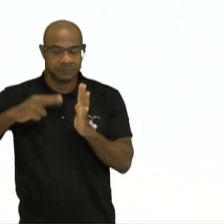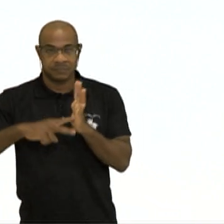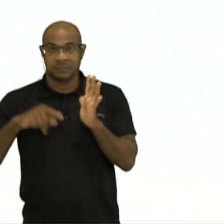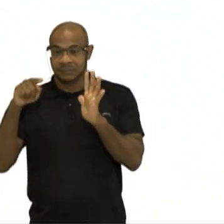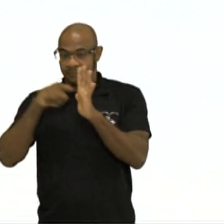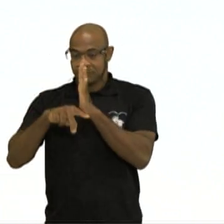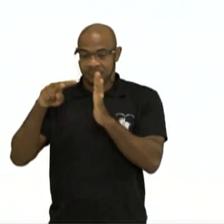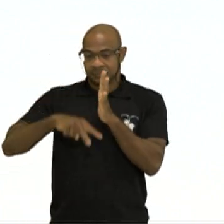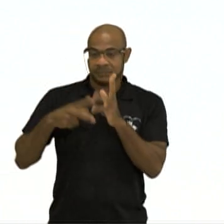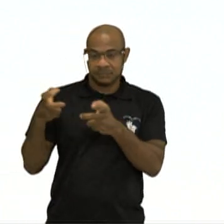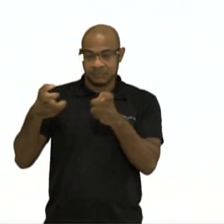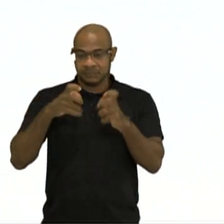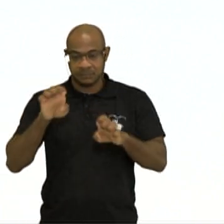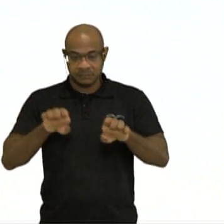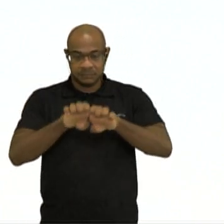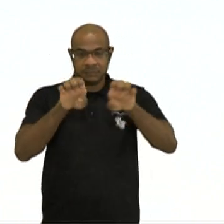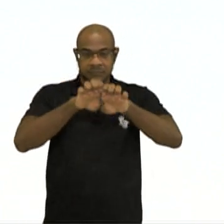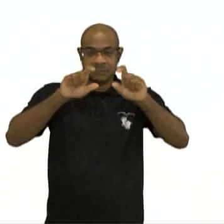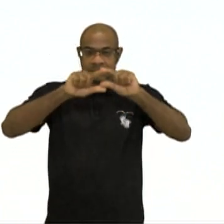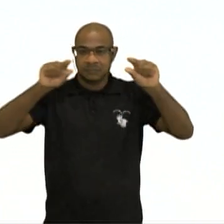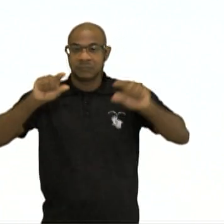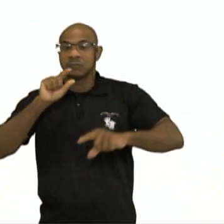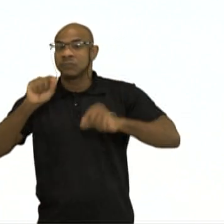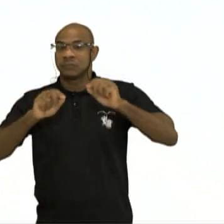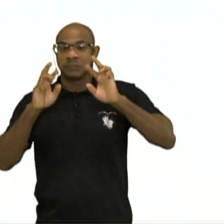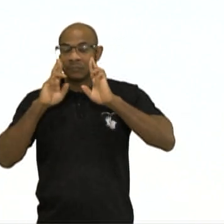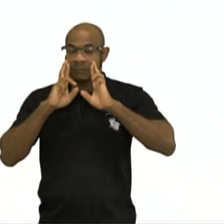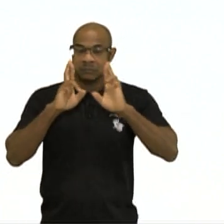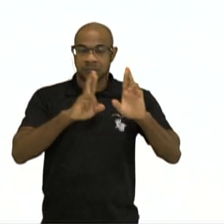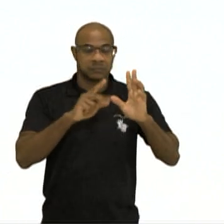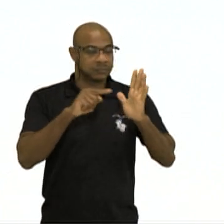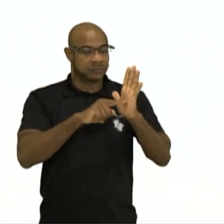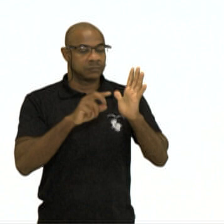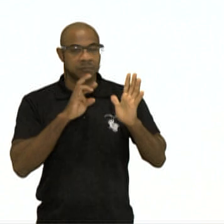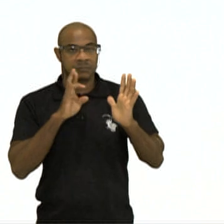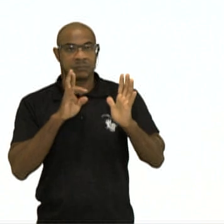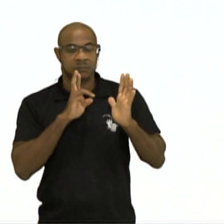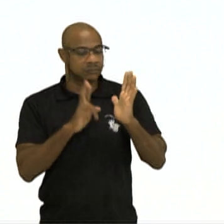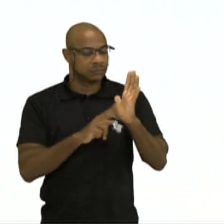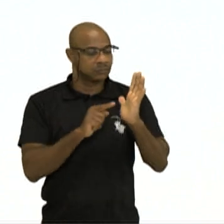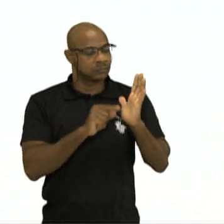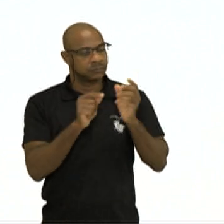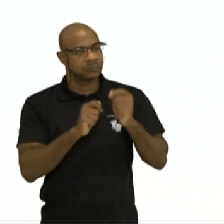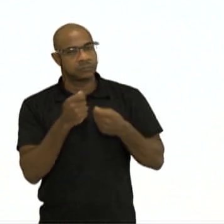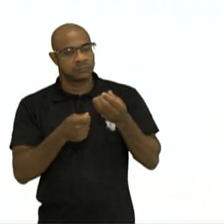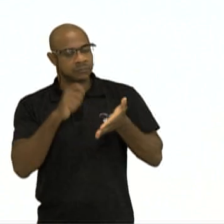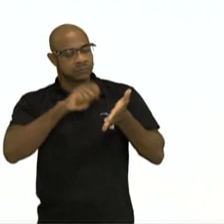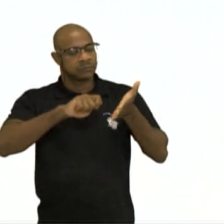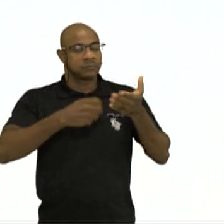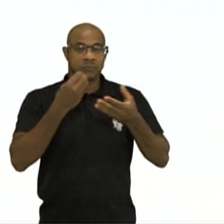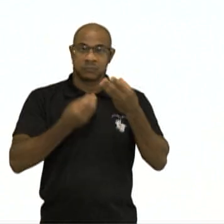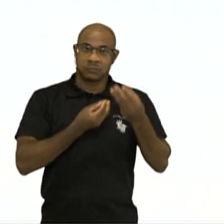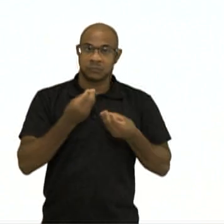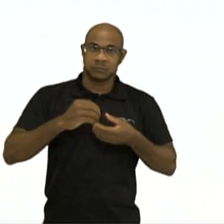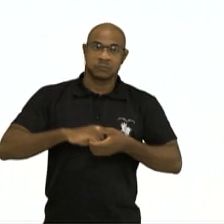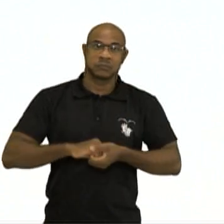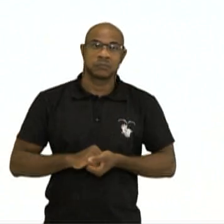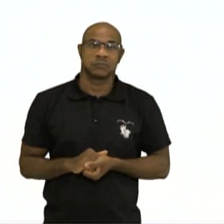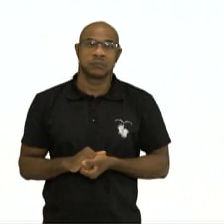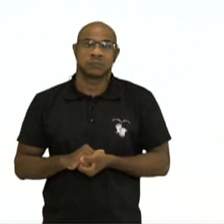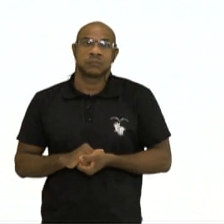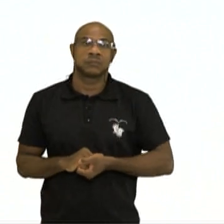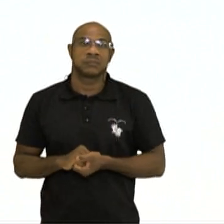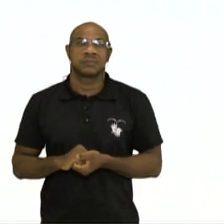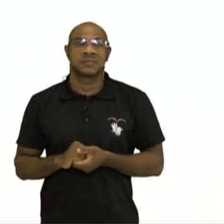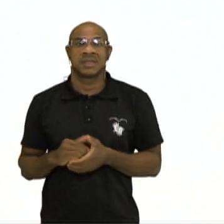a estrutura dela e o que deve ser respeitado na nossa resposta. I think I will travel Até